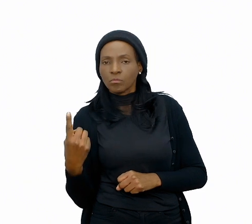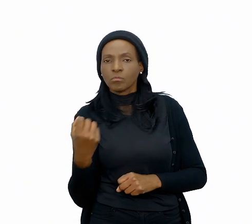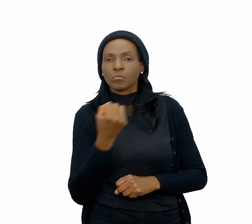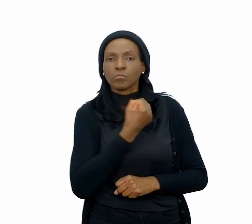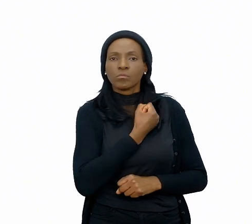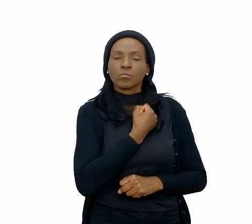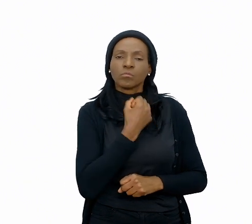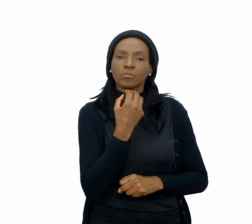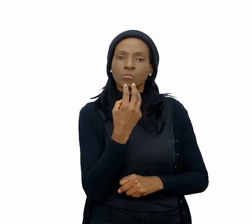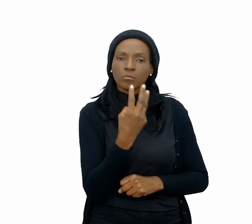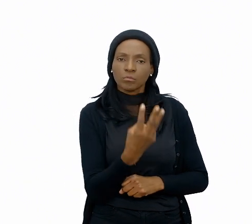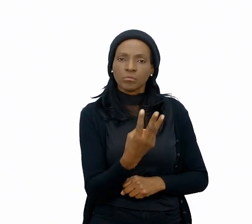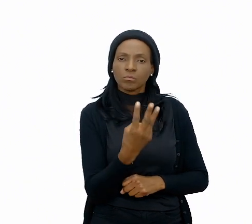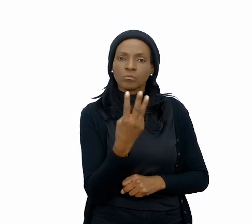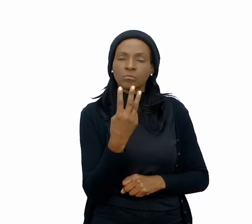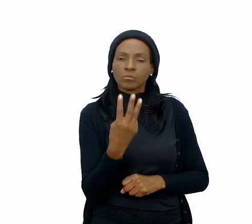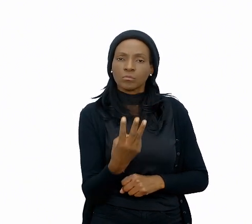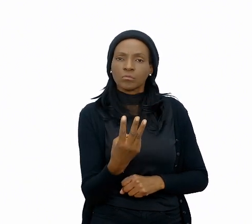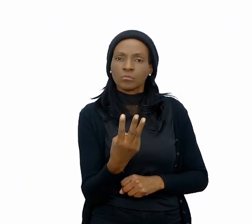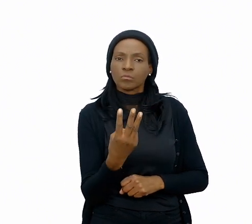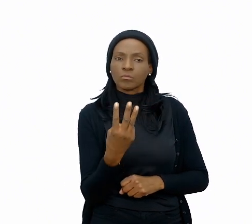número